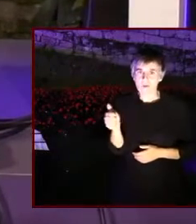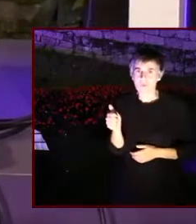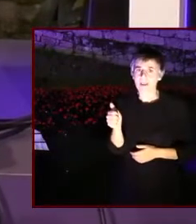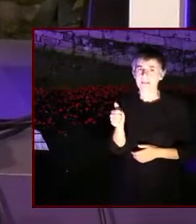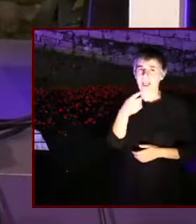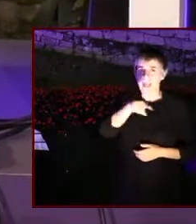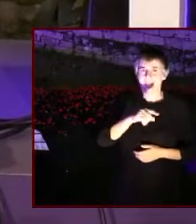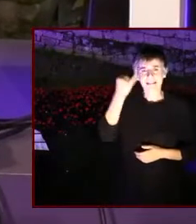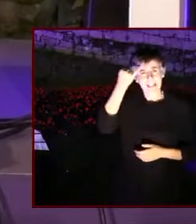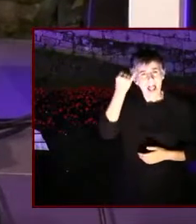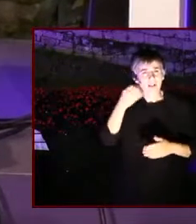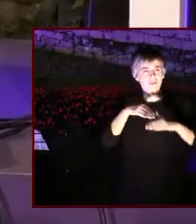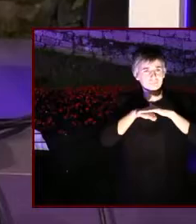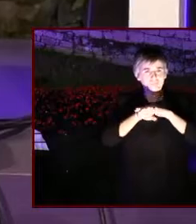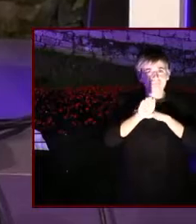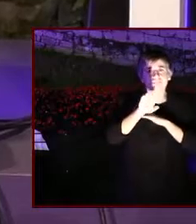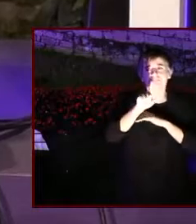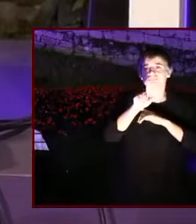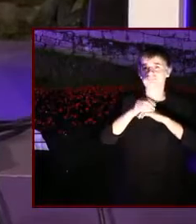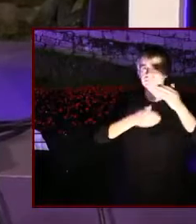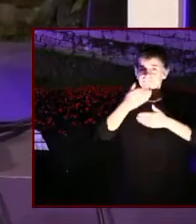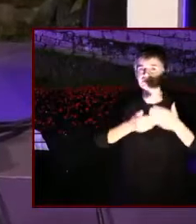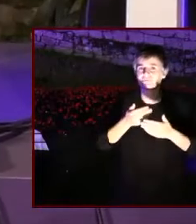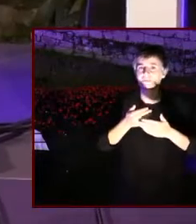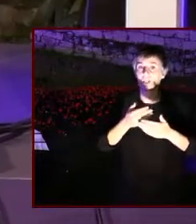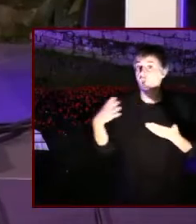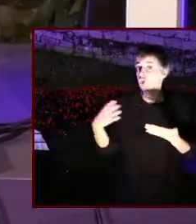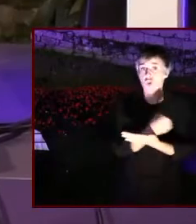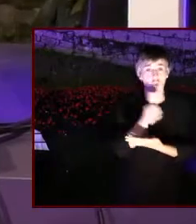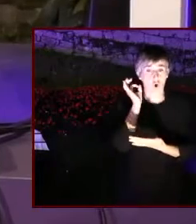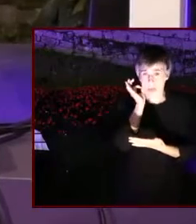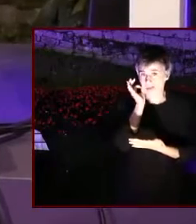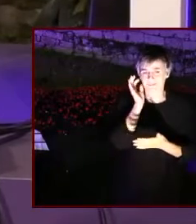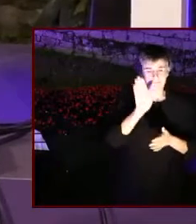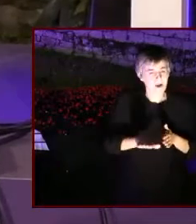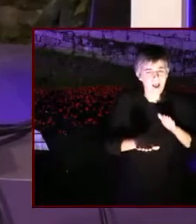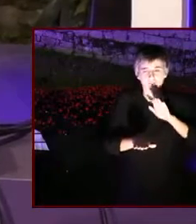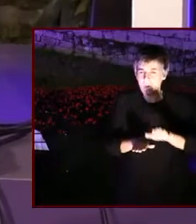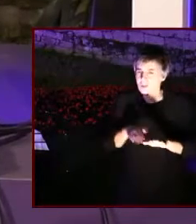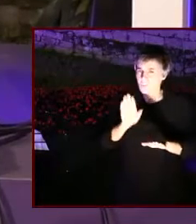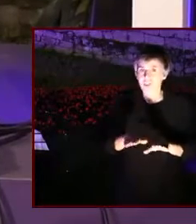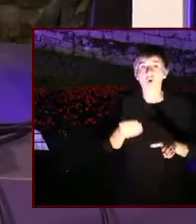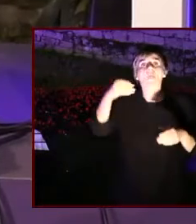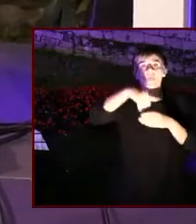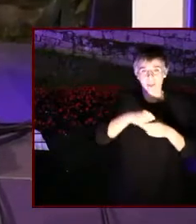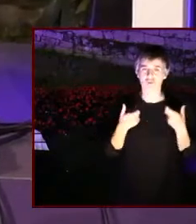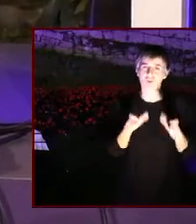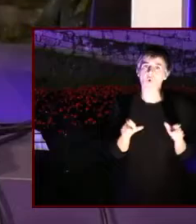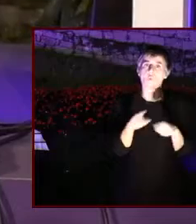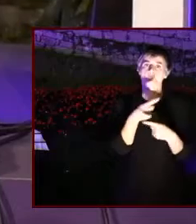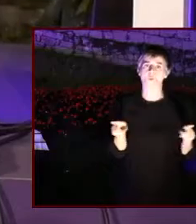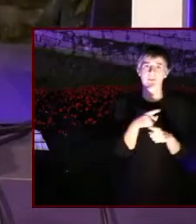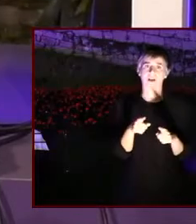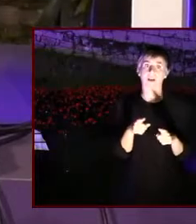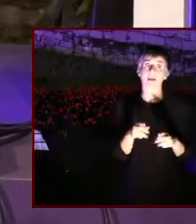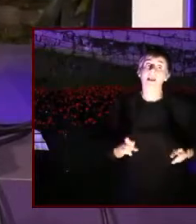talento e todas deron os seus primeiros pasos pois no maravilloso mundo da música que confiamos